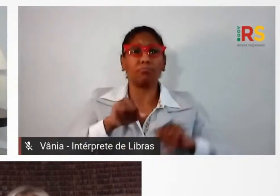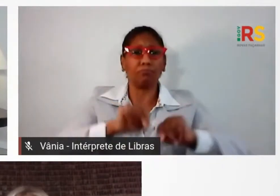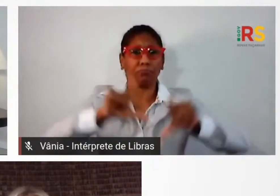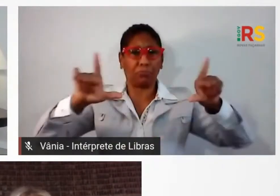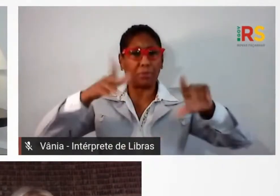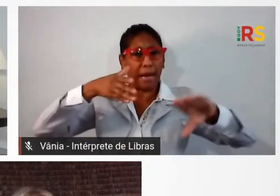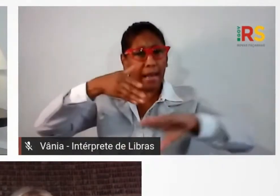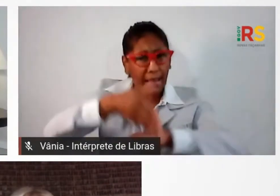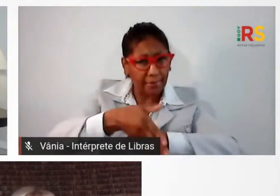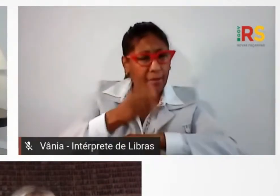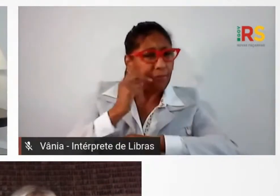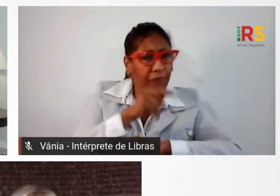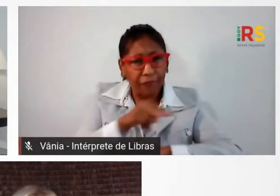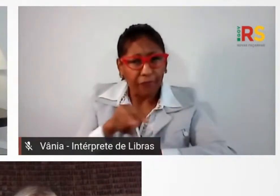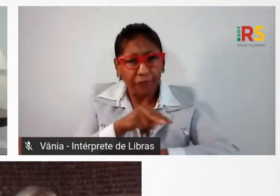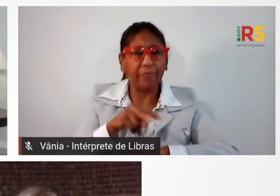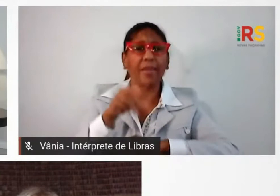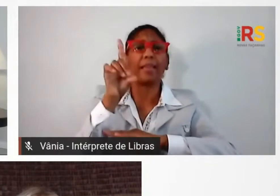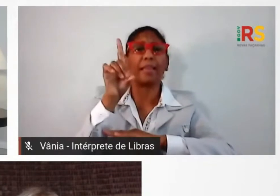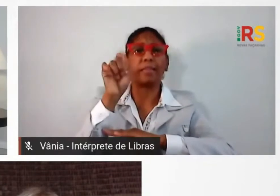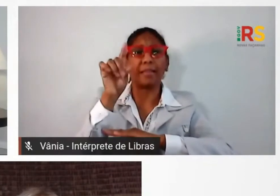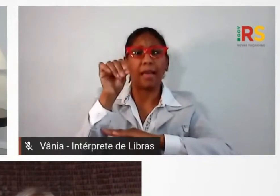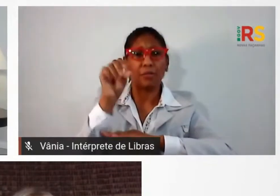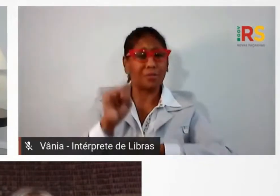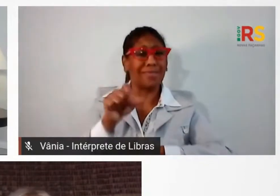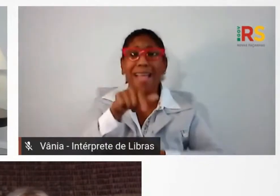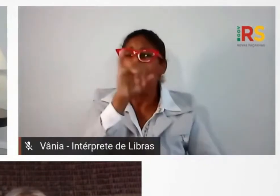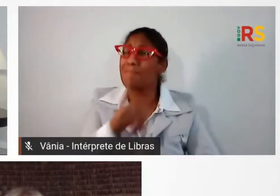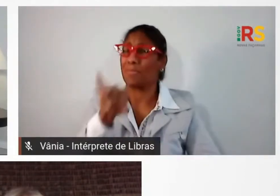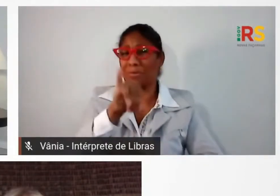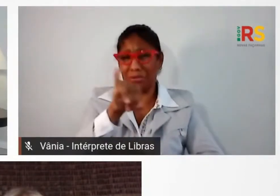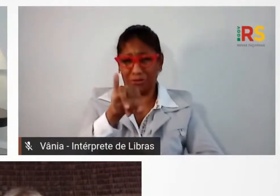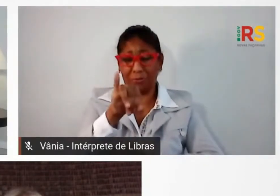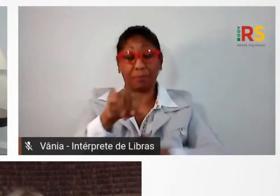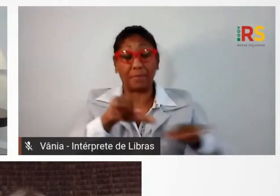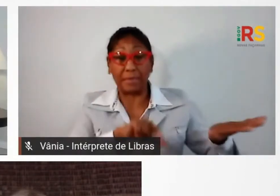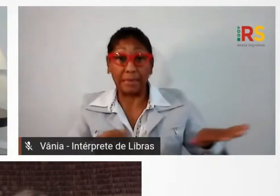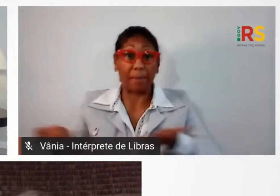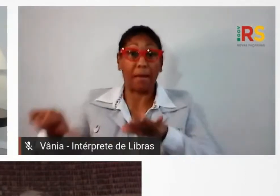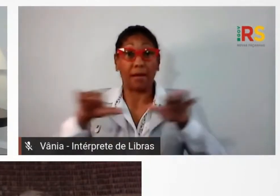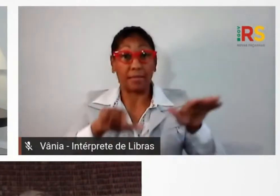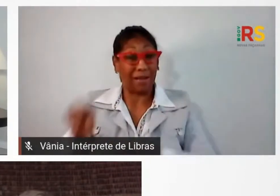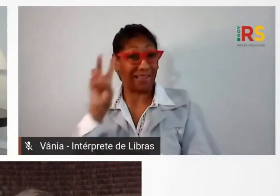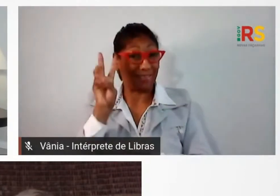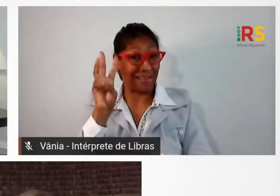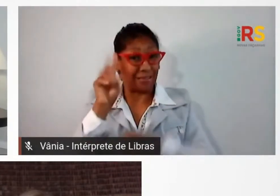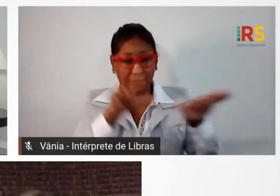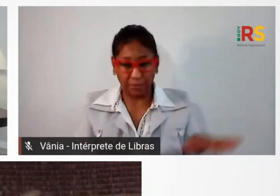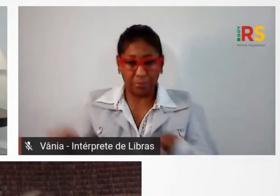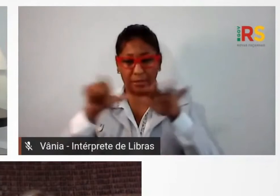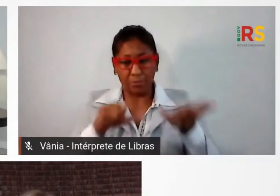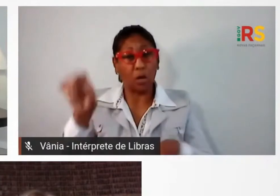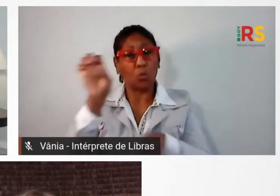Qualquer cidadã pode entrar na página, olhar boletins, olhar os dados, e eu acho que isso é muito relevante. E das últimas